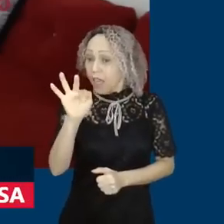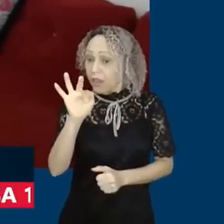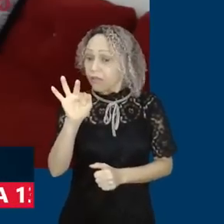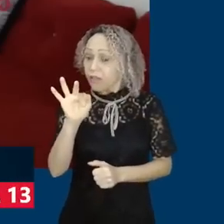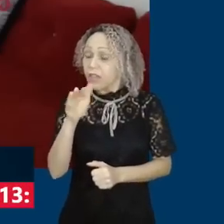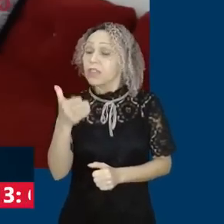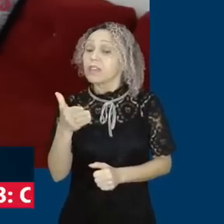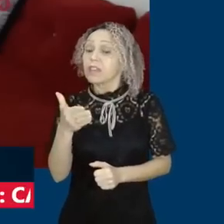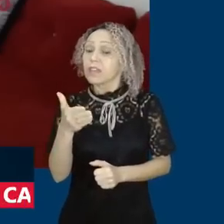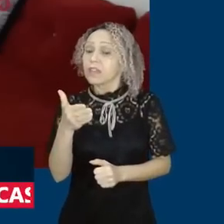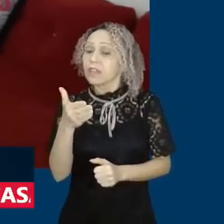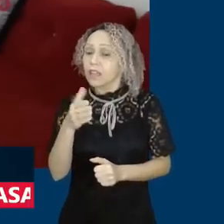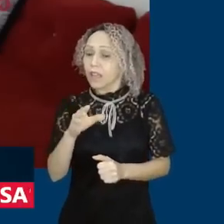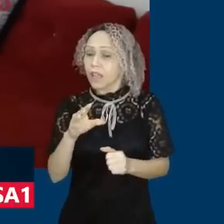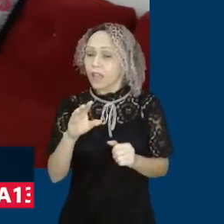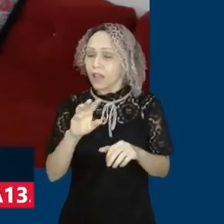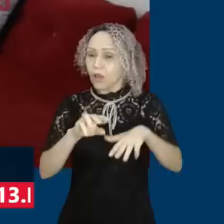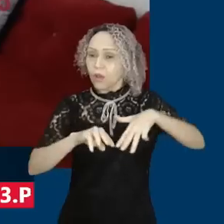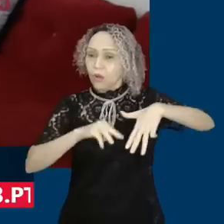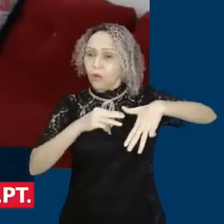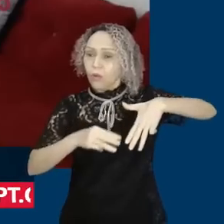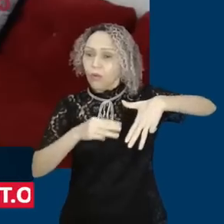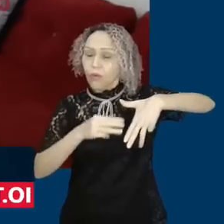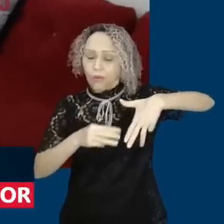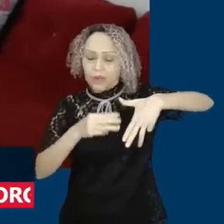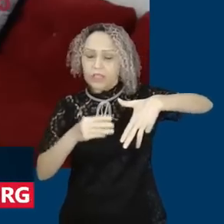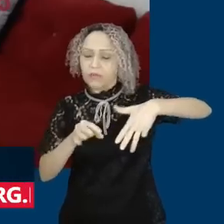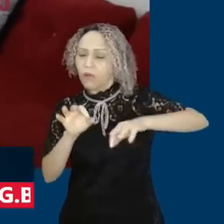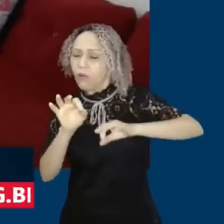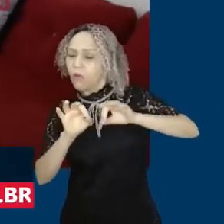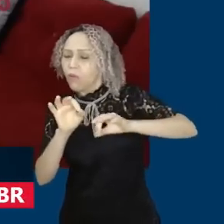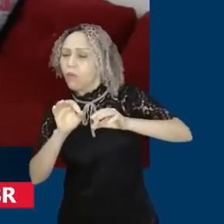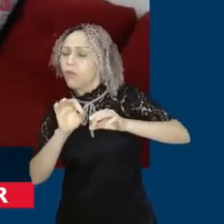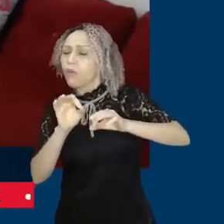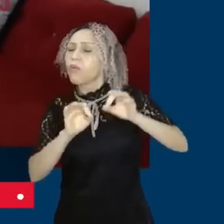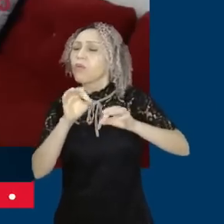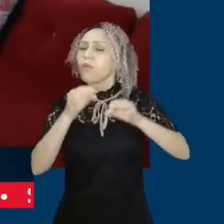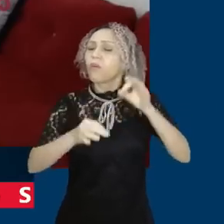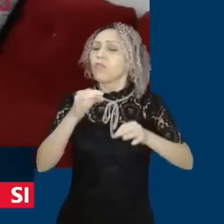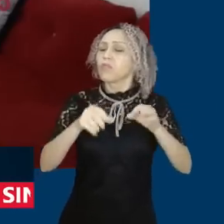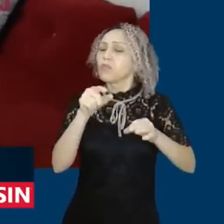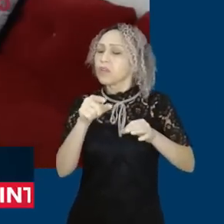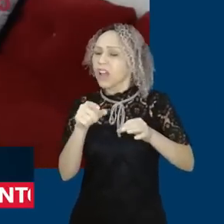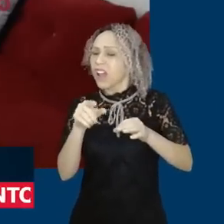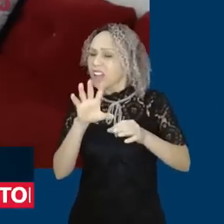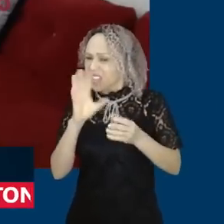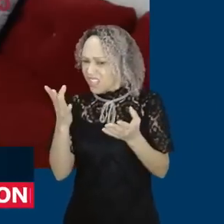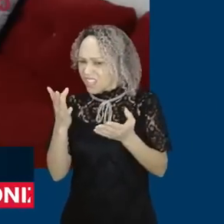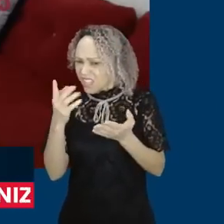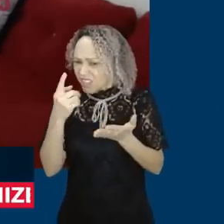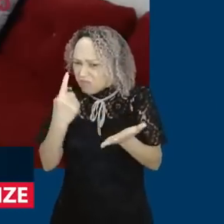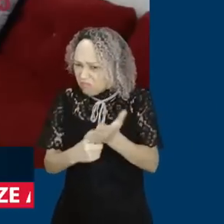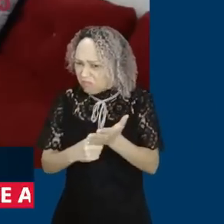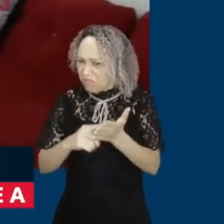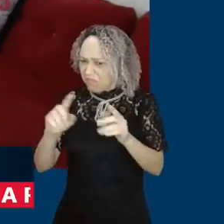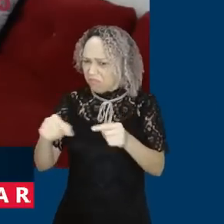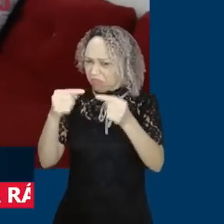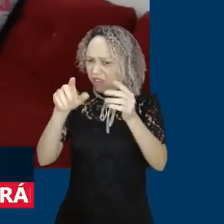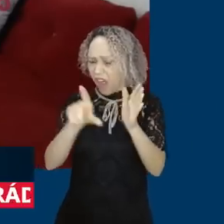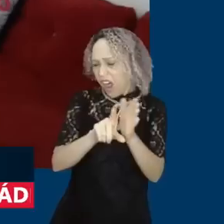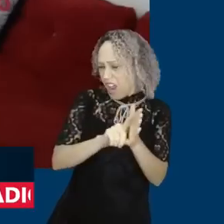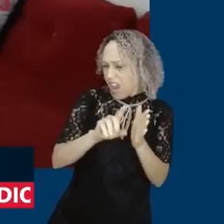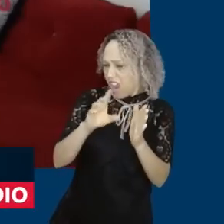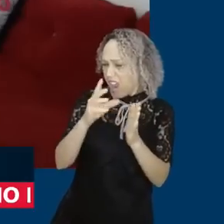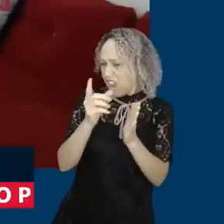a continuação das chamadas emendas de relator ou não. O segundo motivo seria aí uma